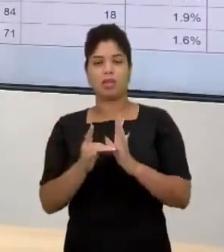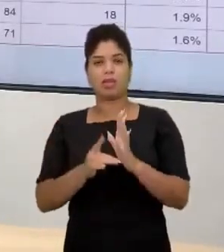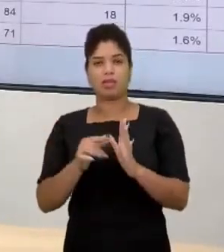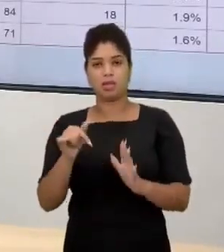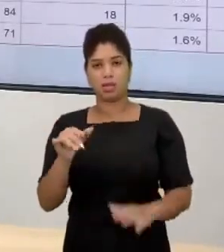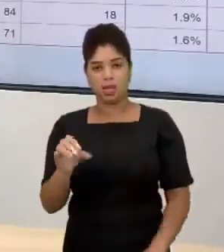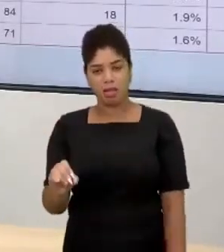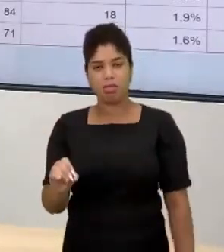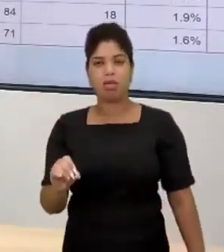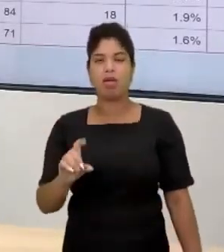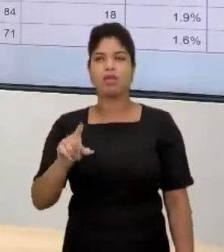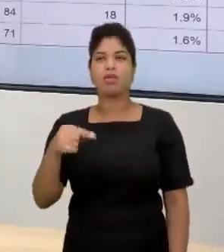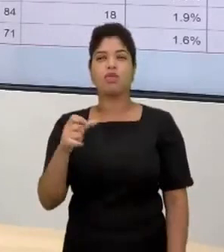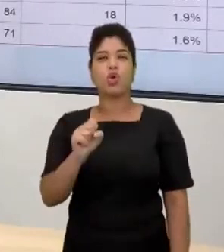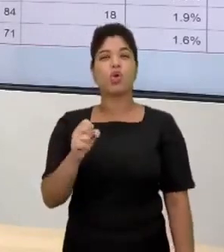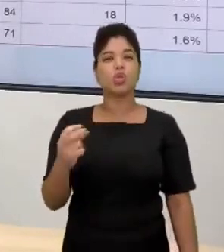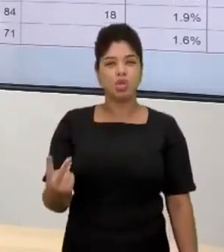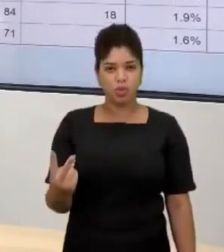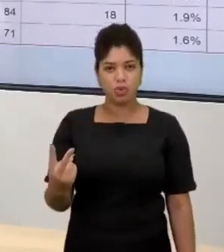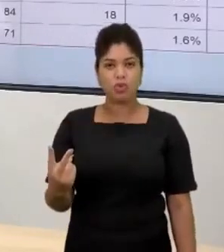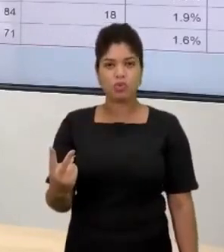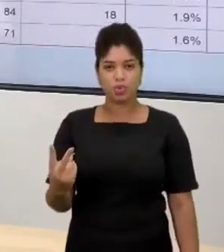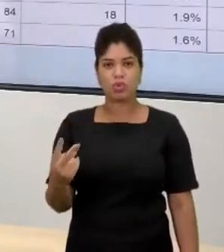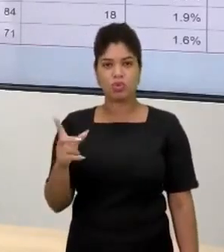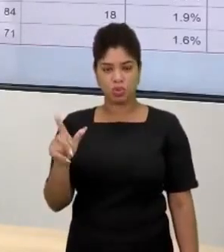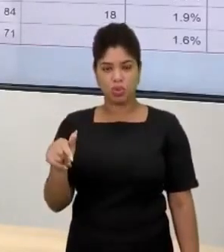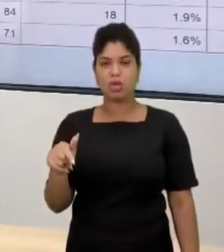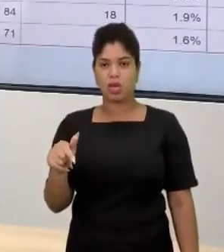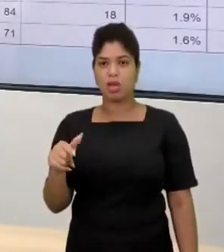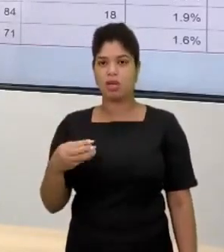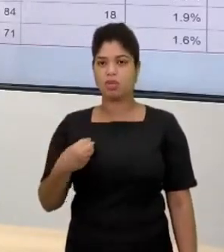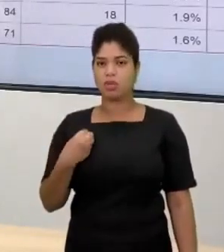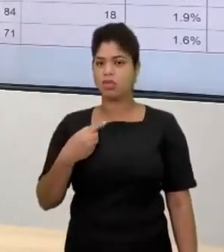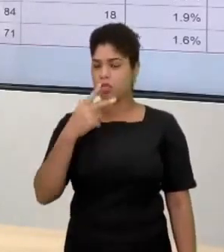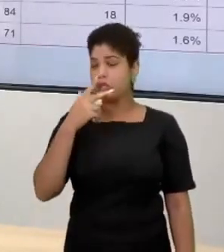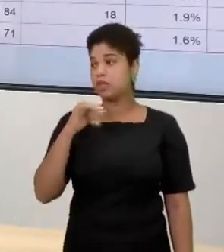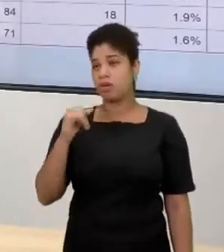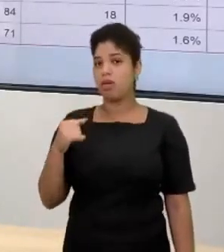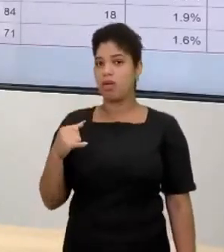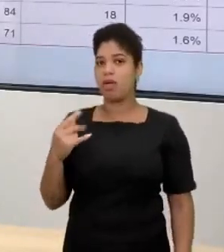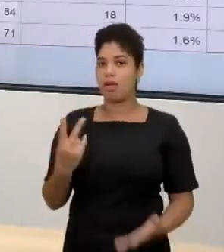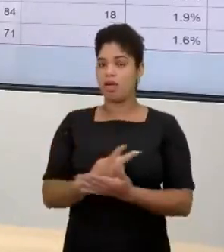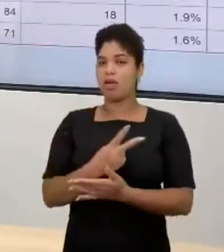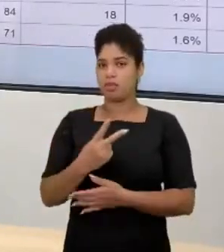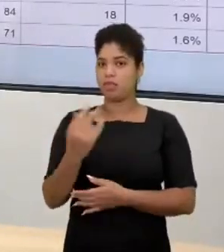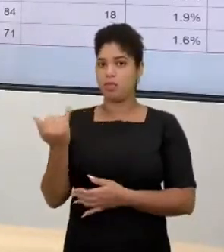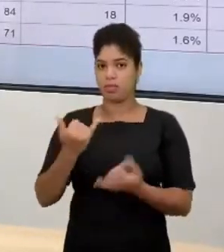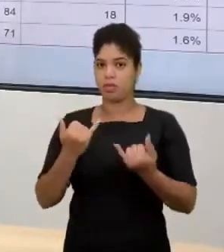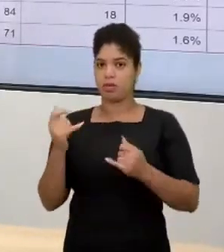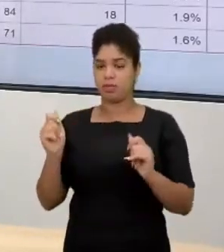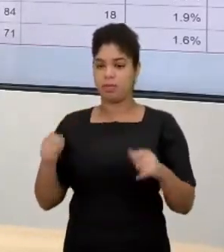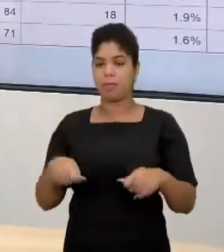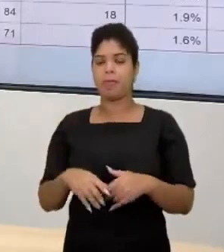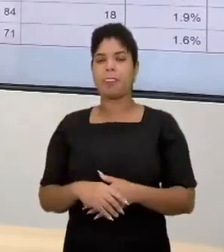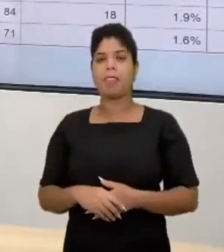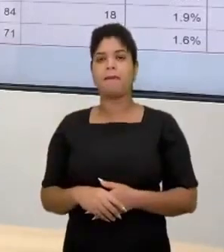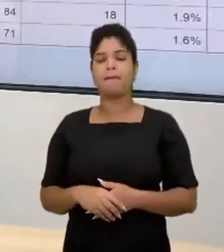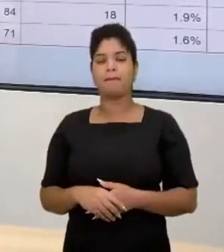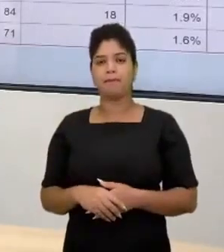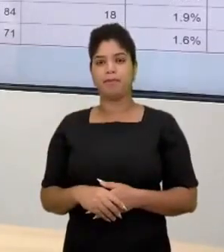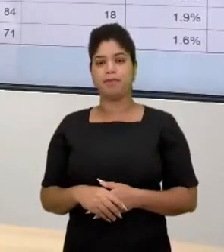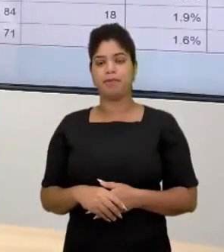em 1982, salvo engano aí o ano, se eu estiver errado pode corrigir aí no chat, né, foi aí a inauguração